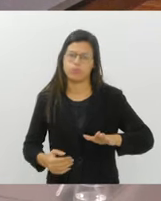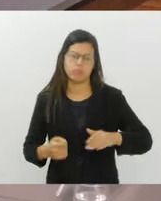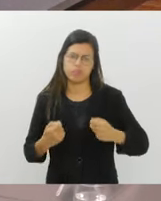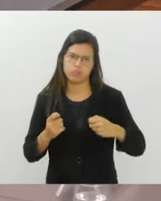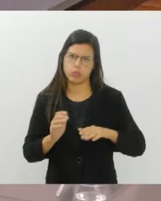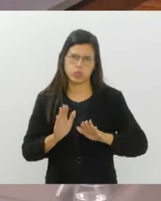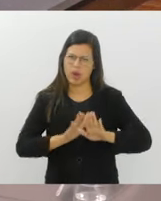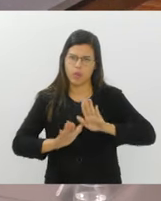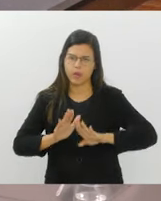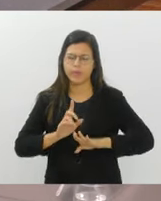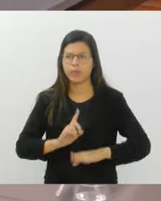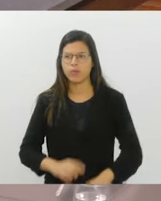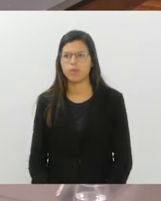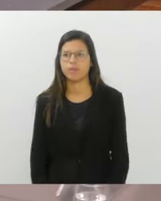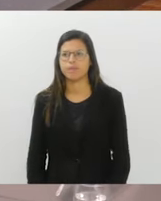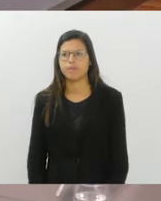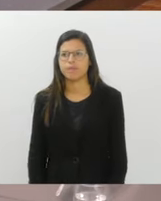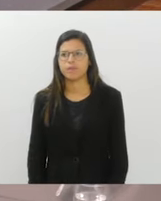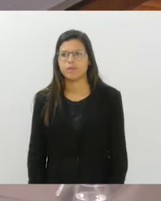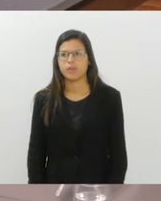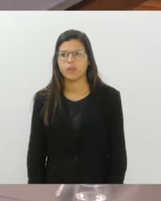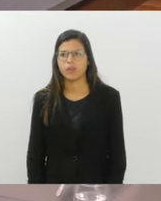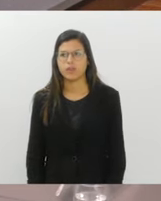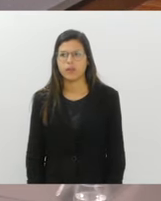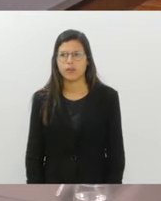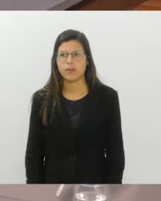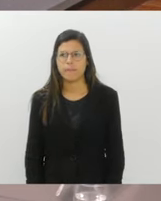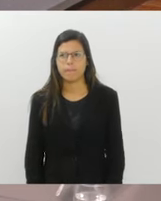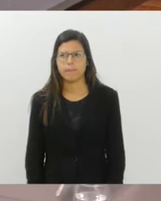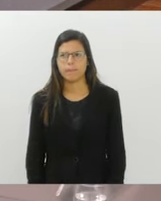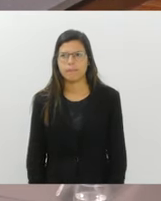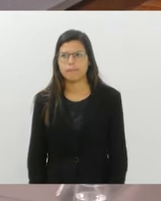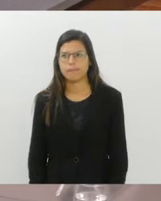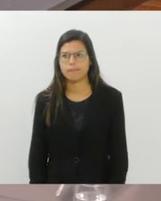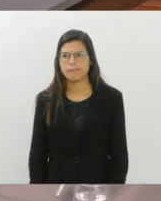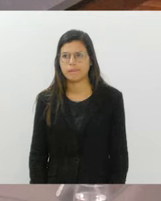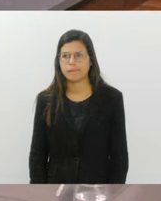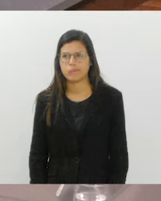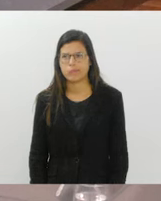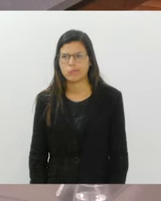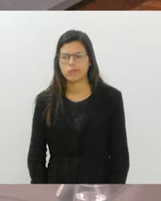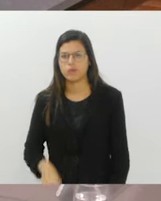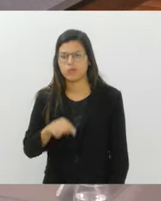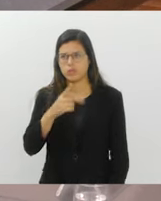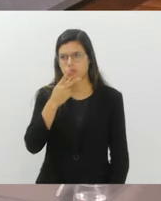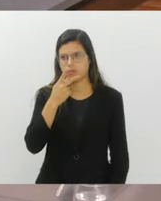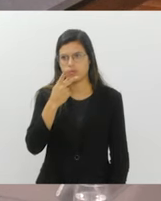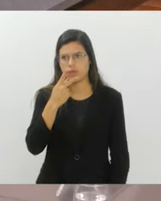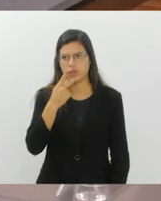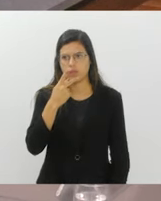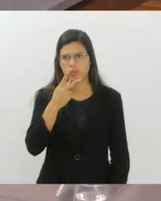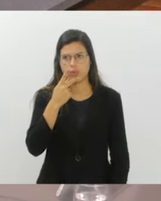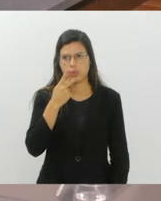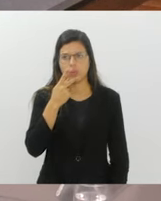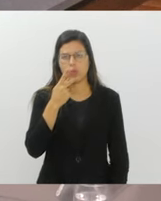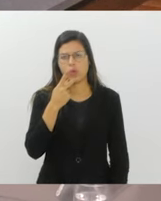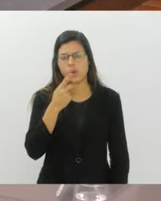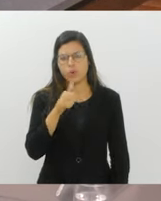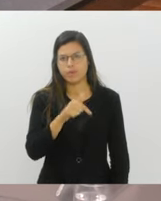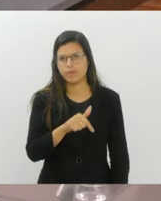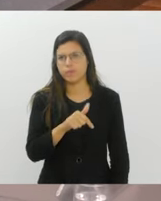Bom, além do mais, o senhor nos afirma, e acho uma